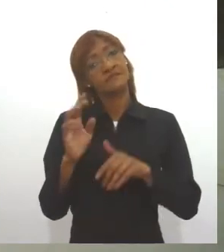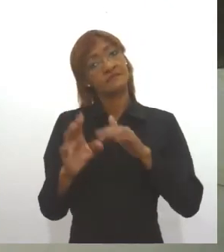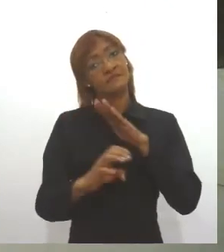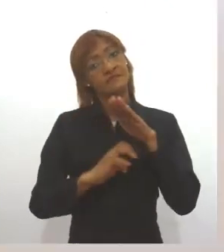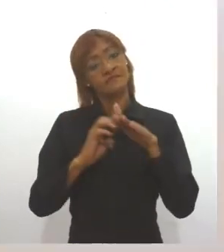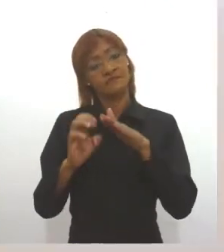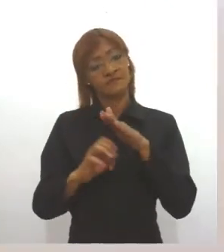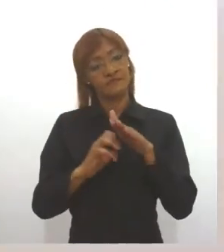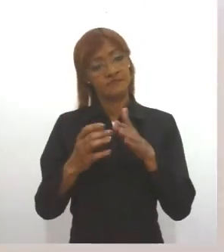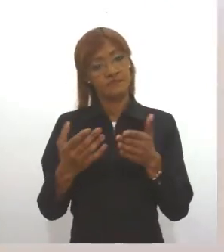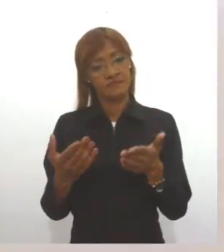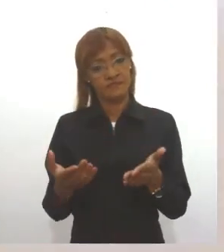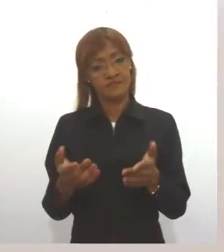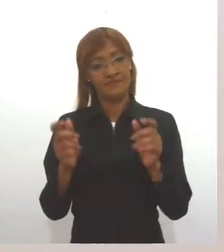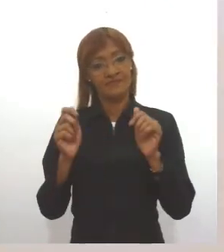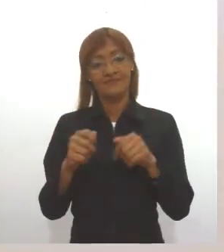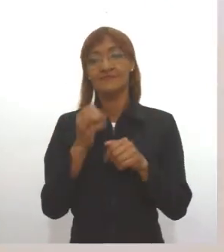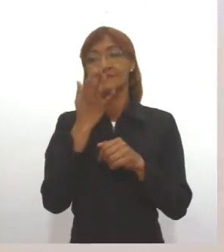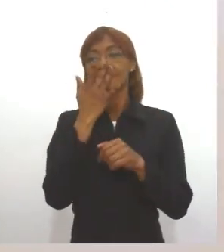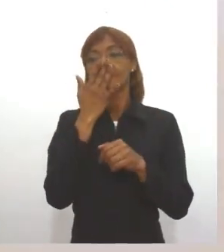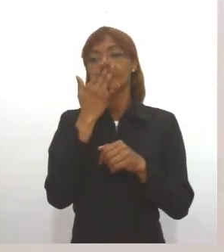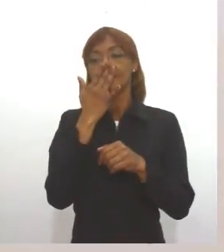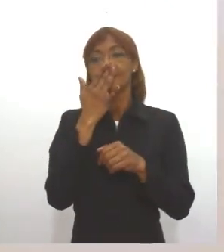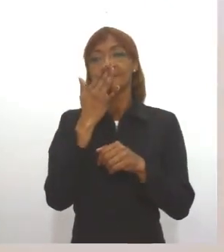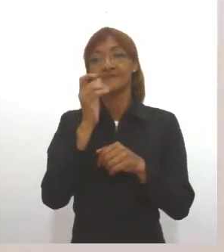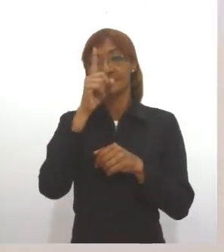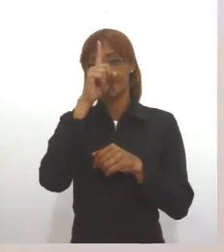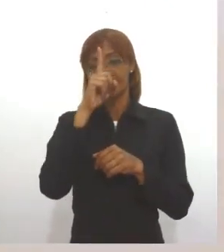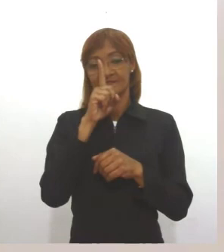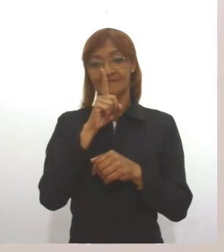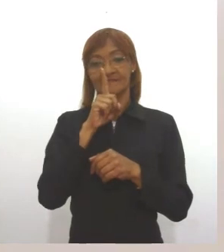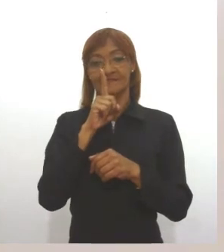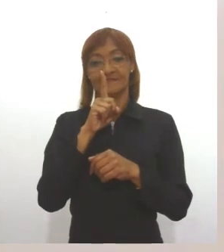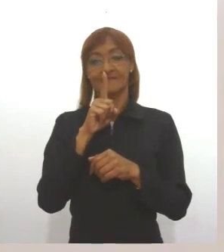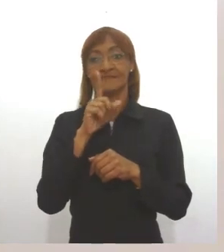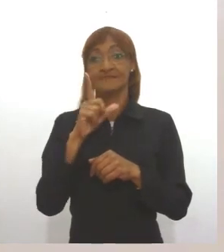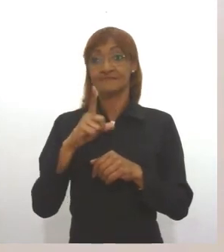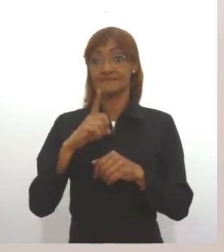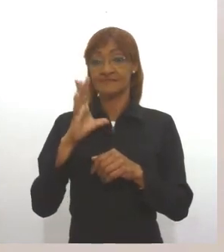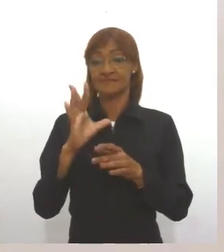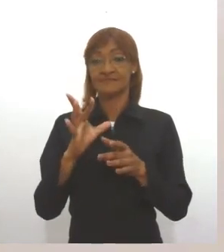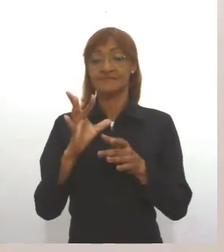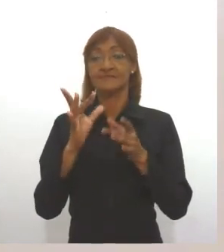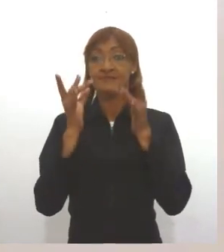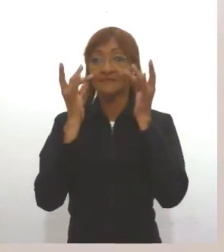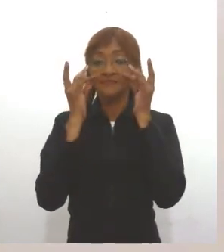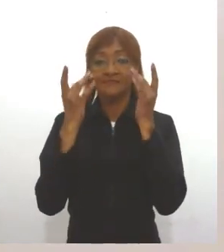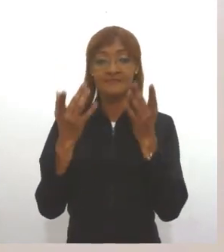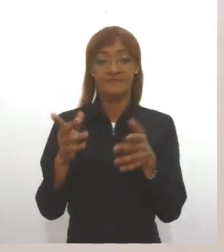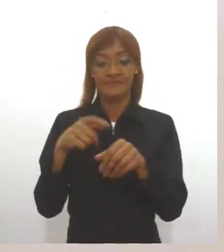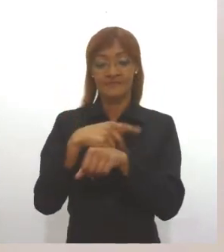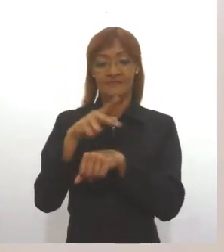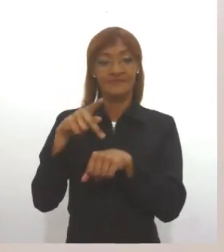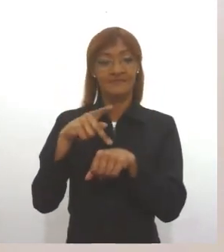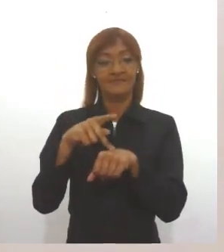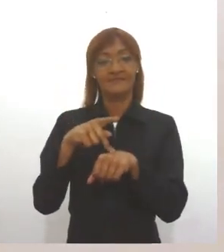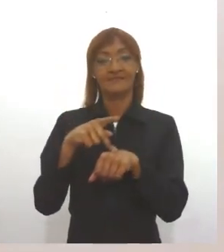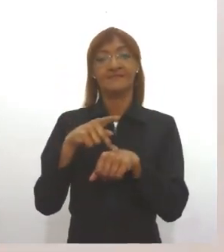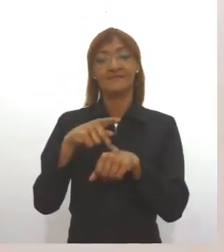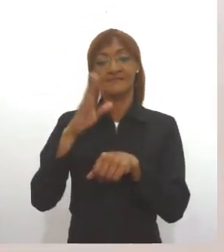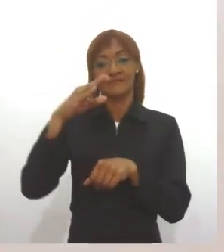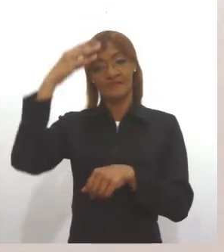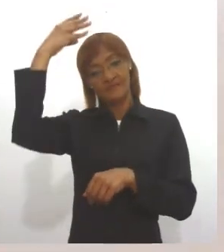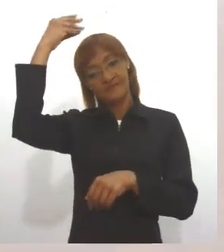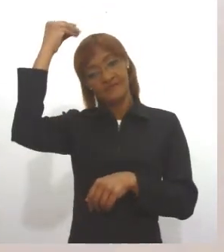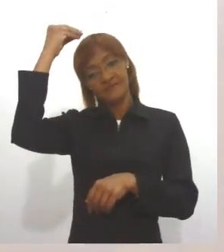os prédios na cor amarela, né, para chamar atenção, né? Então, por exemplo, a Praça São Francisco em São Cristóvão, ontem à noite, estava iluminada